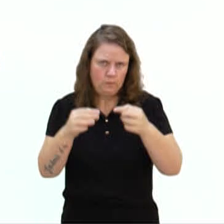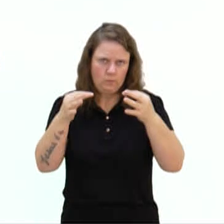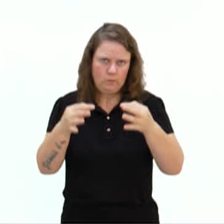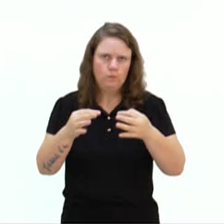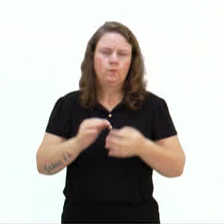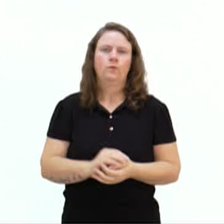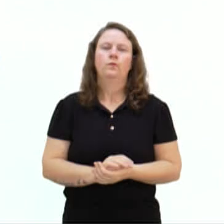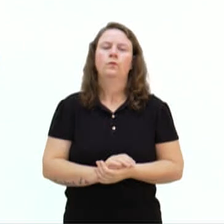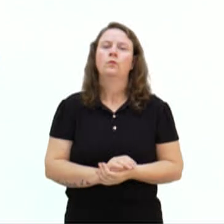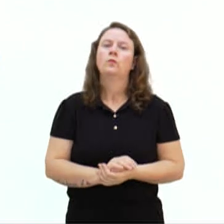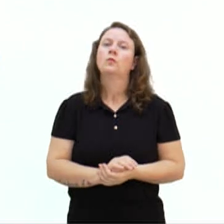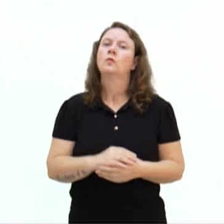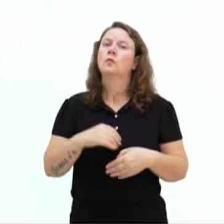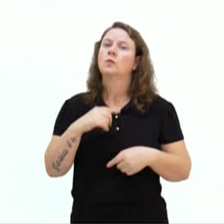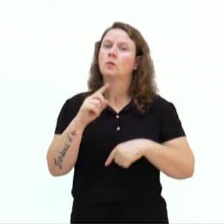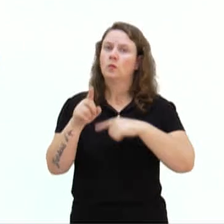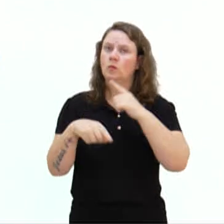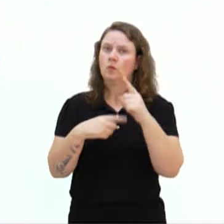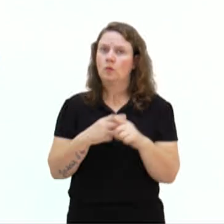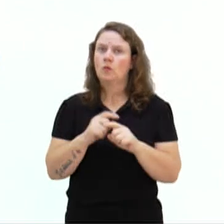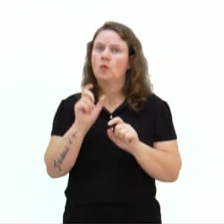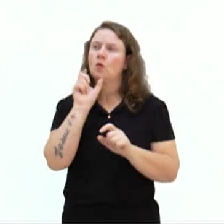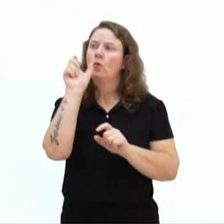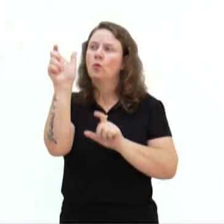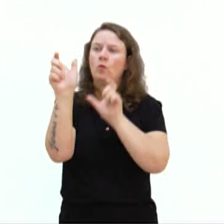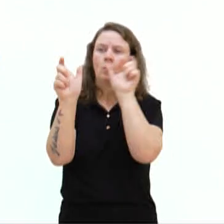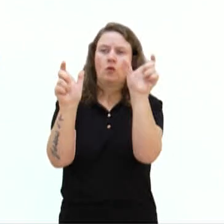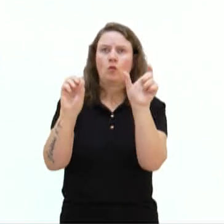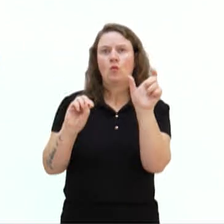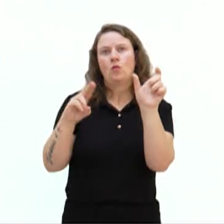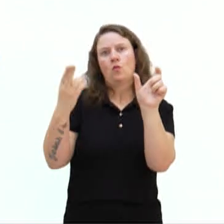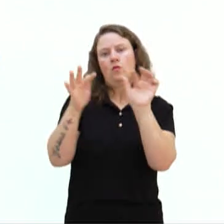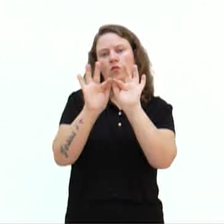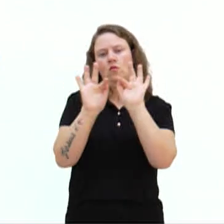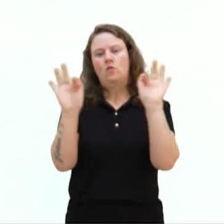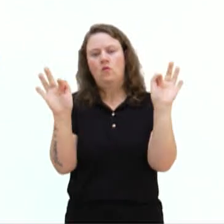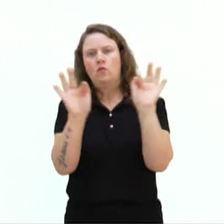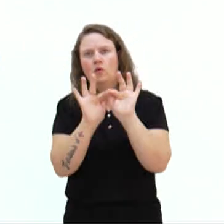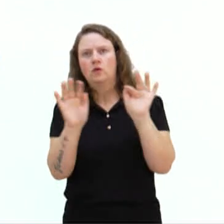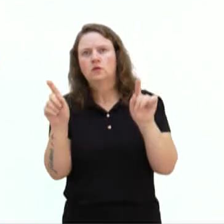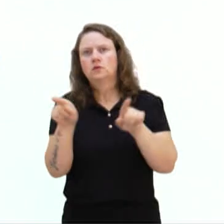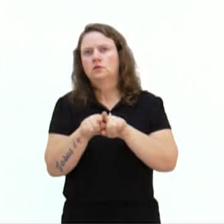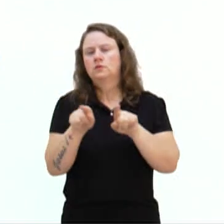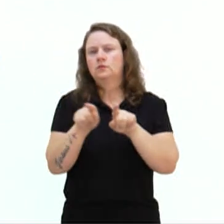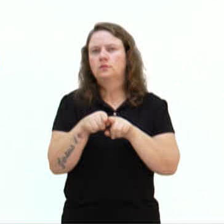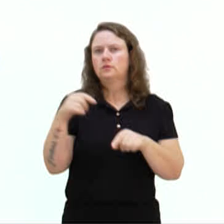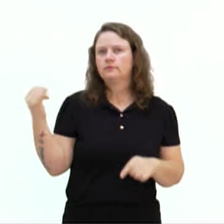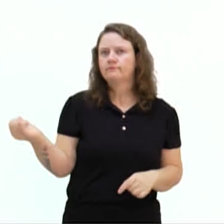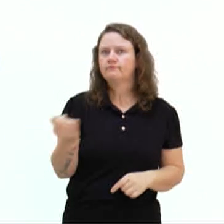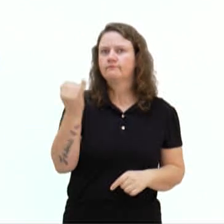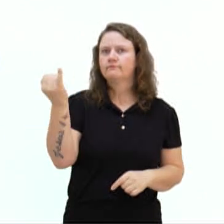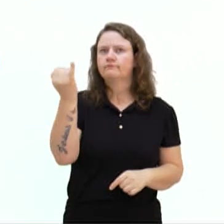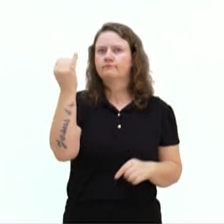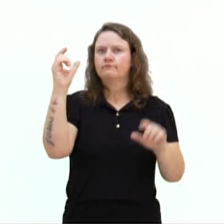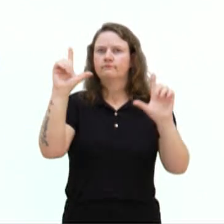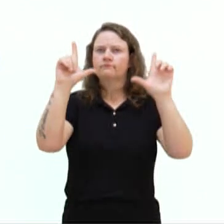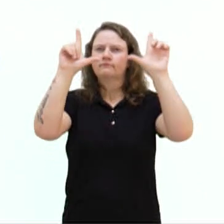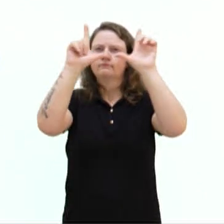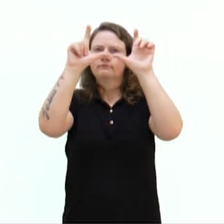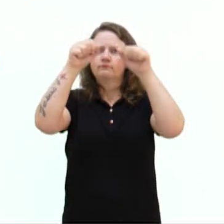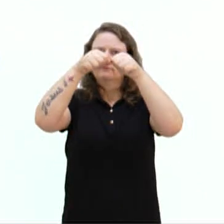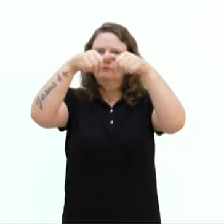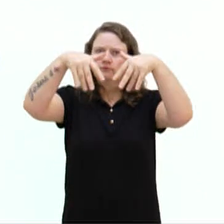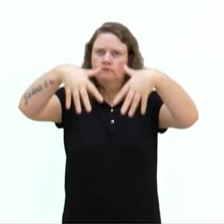as palavras ou frases de ligação também são importantes nos mapas conceituais. O que elas